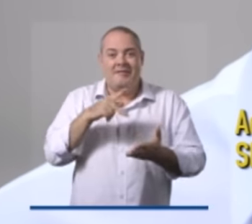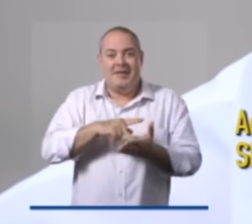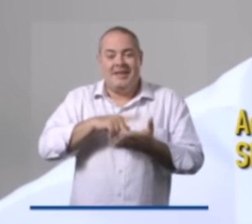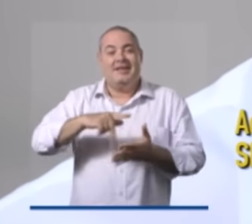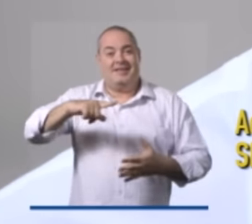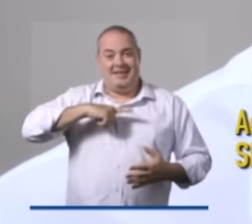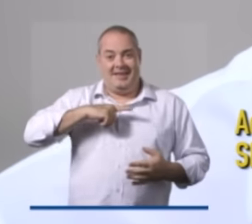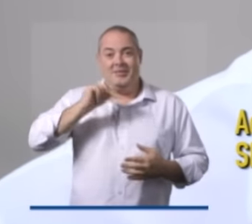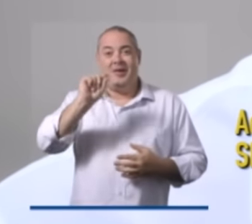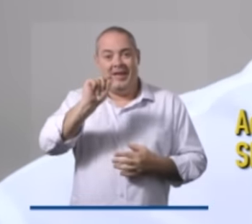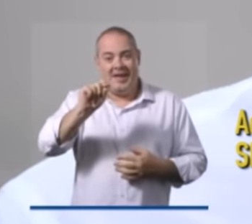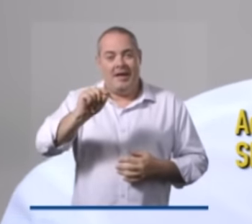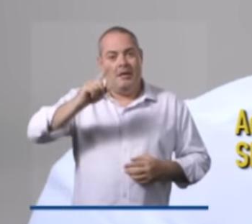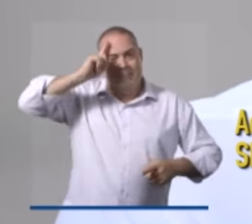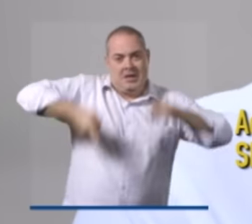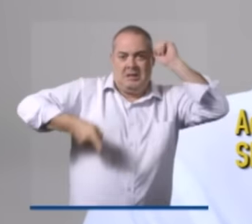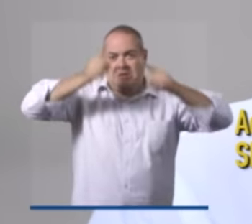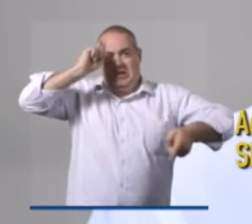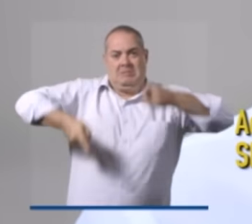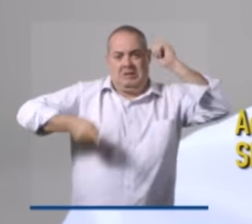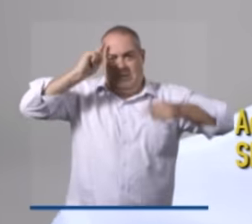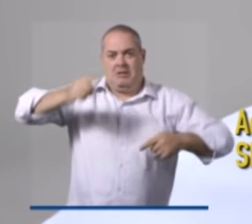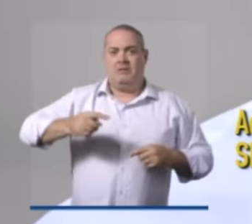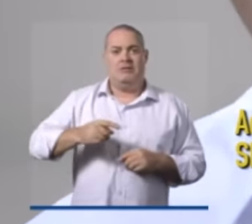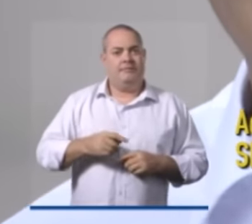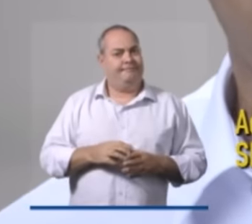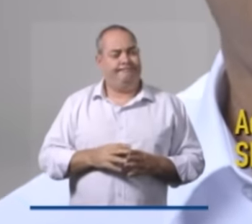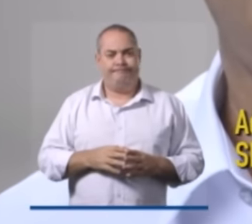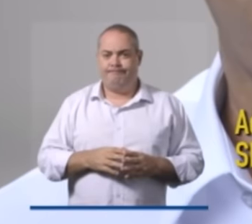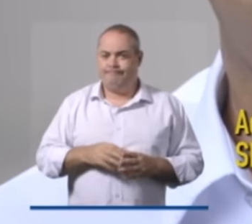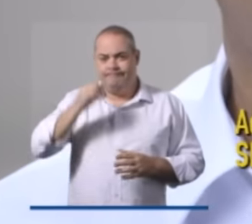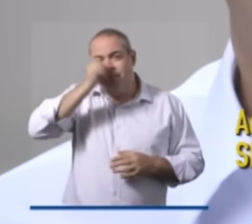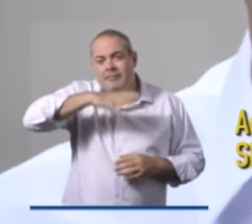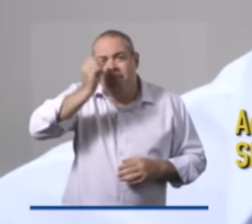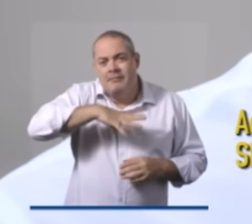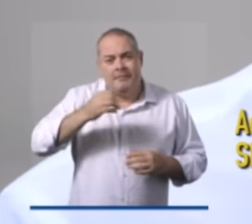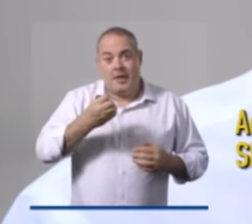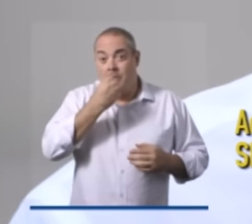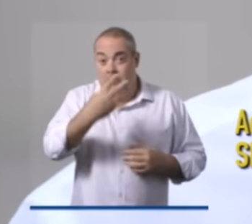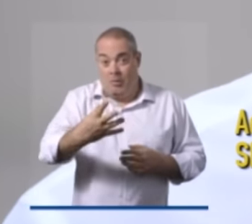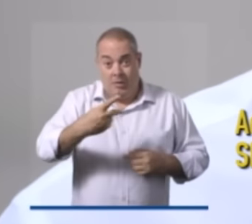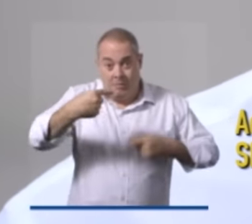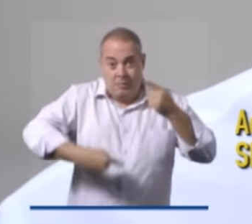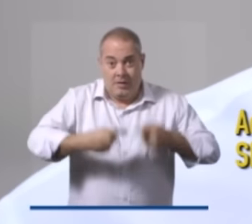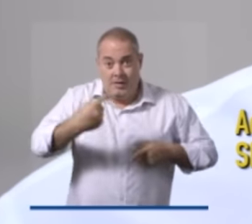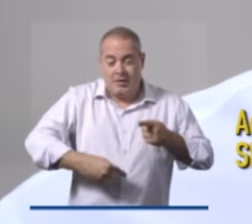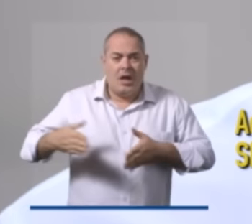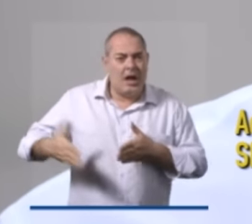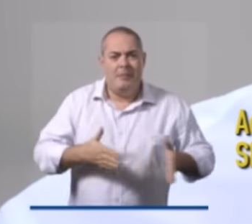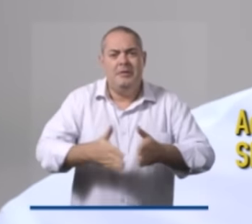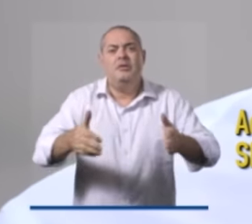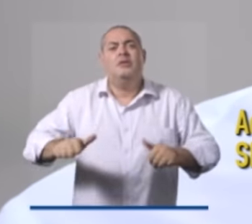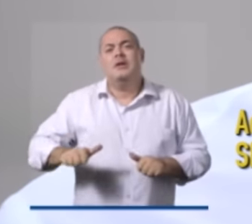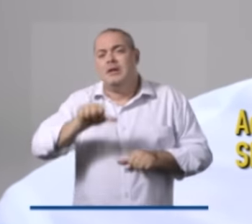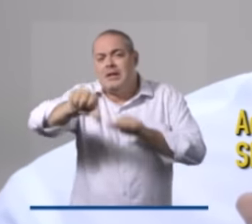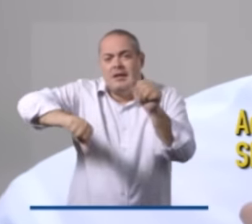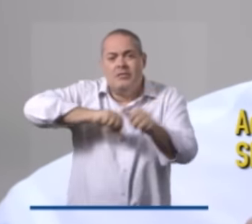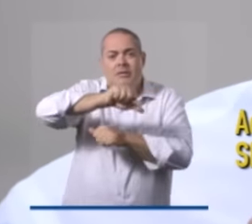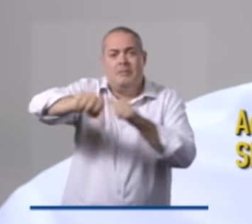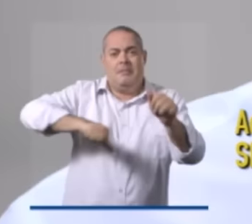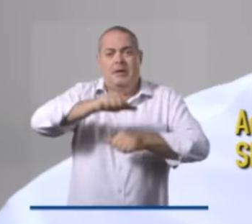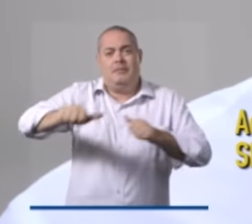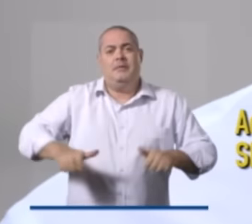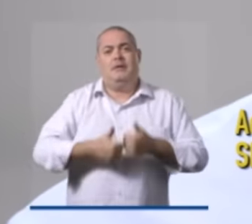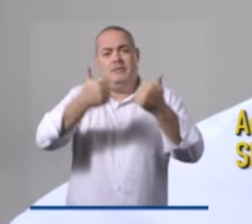política, o que na verdade existe é o autoritarismo e a prepotência. A boa política é o caminho para transformar para melhor